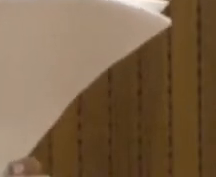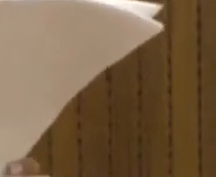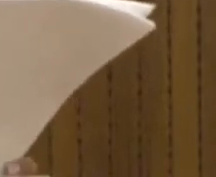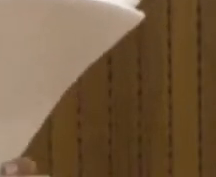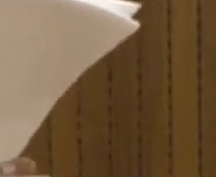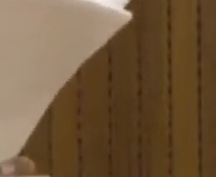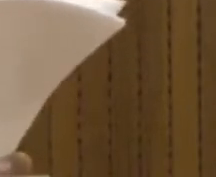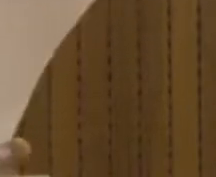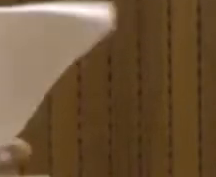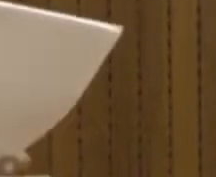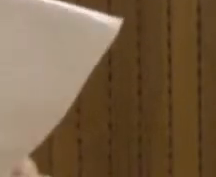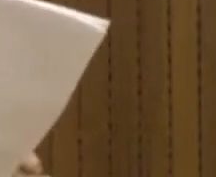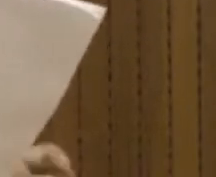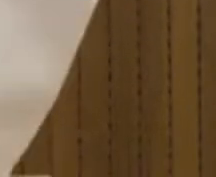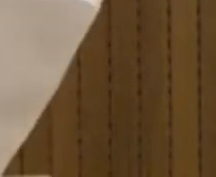Augusto Aras.